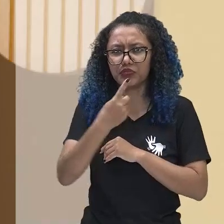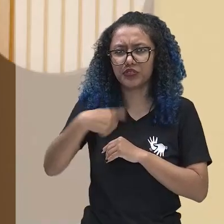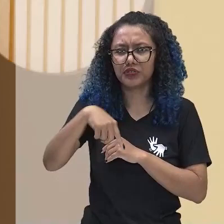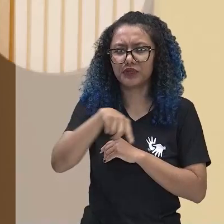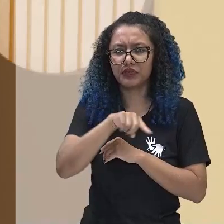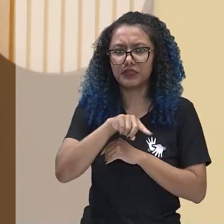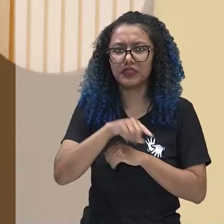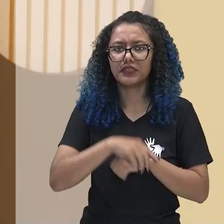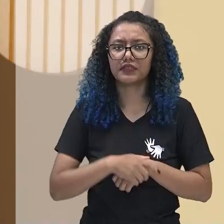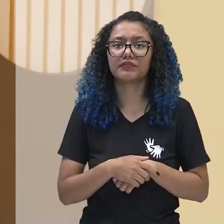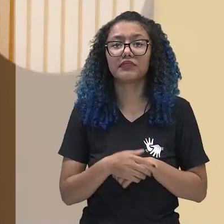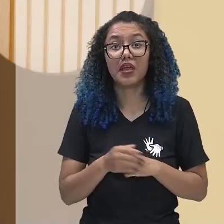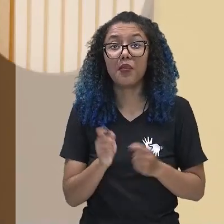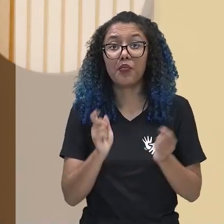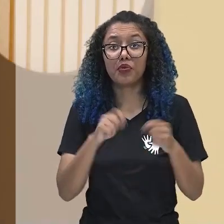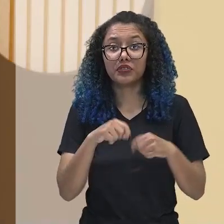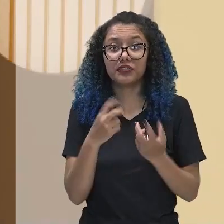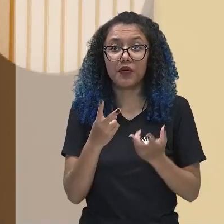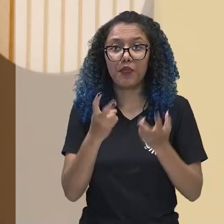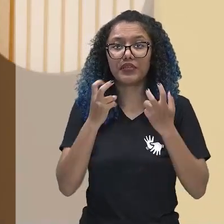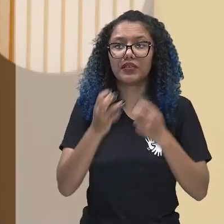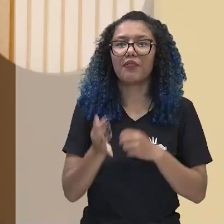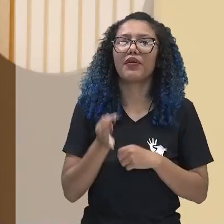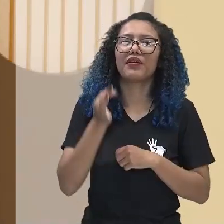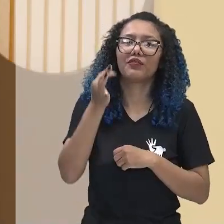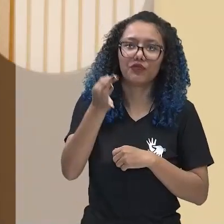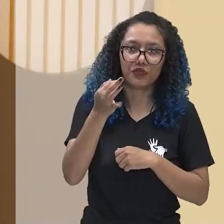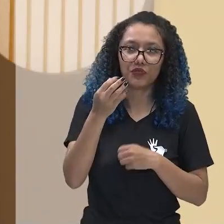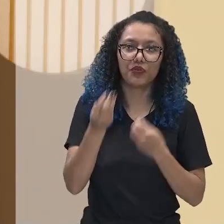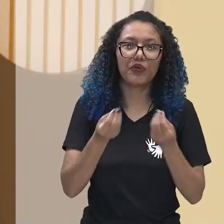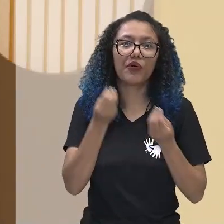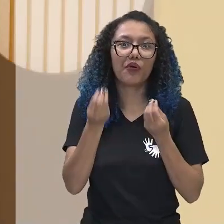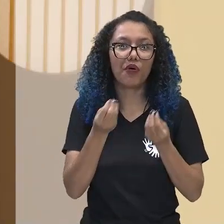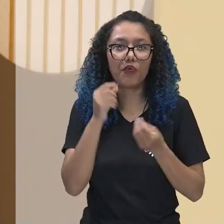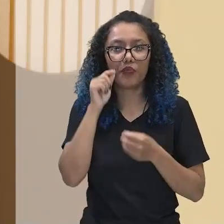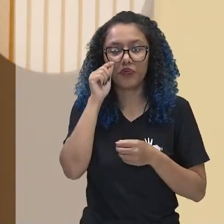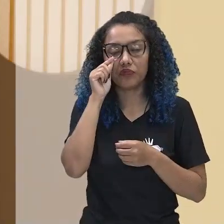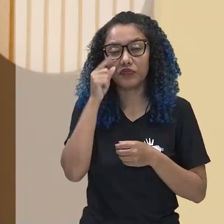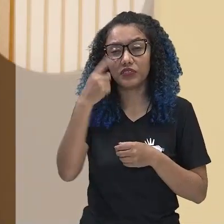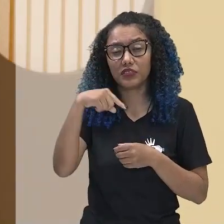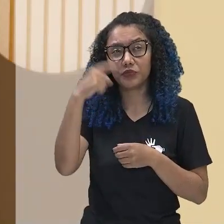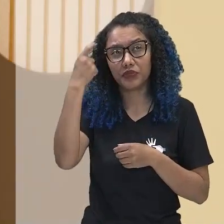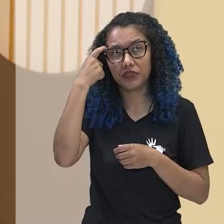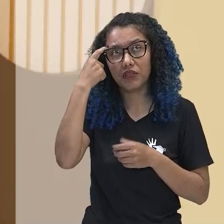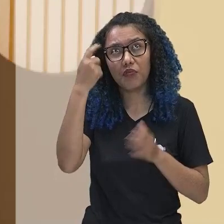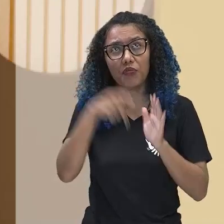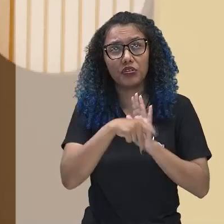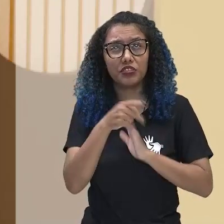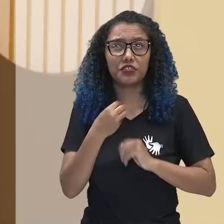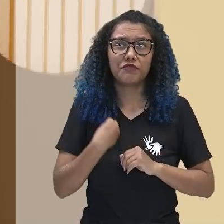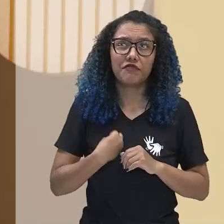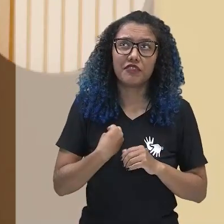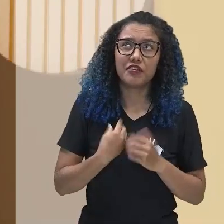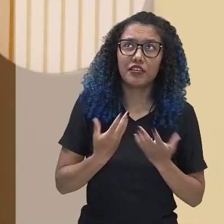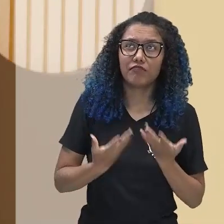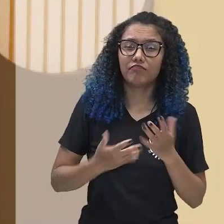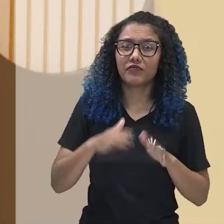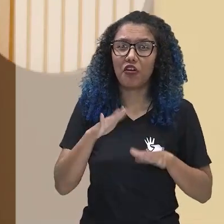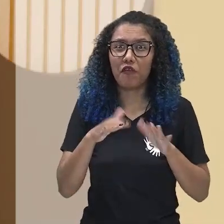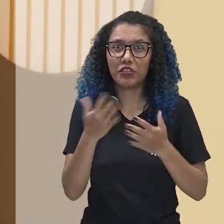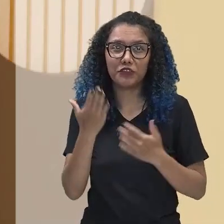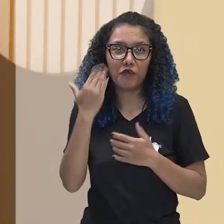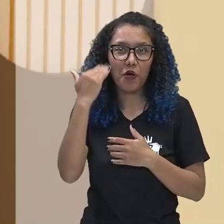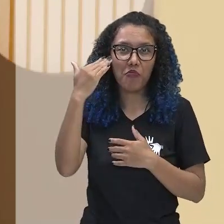teu amanhã, né? Você pensando aí no teu projeto de vida, você ficar sendo conhecido daqui a